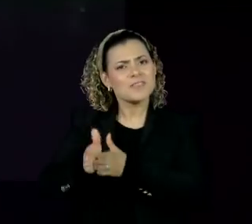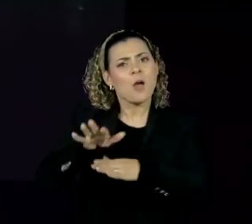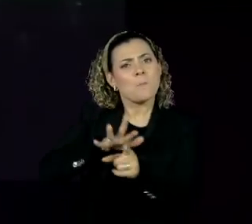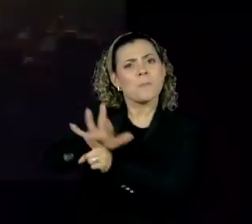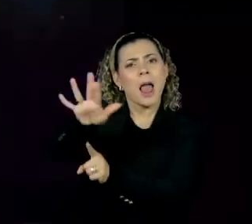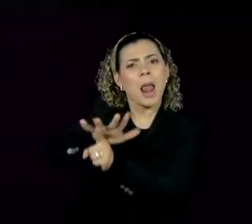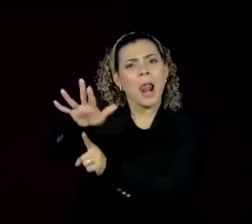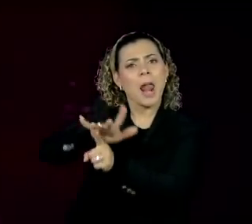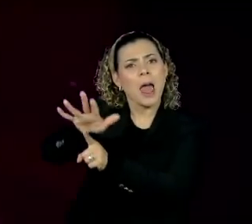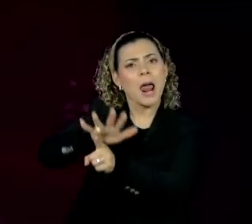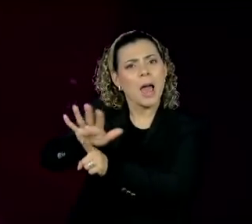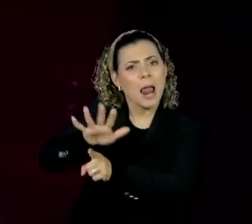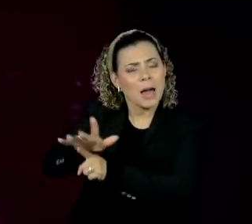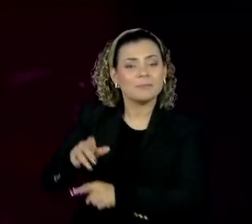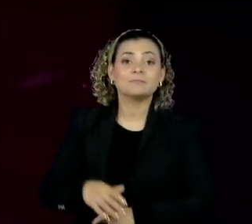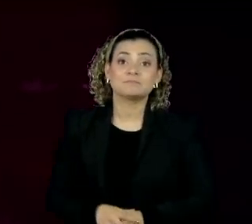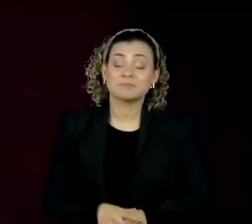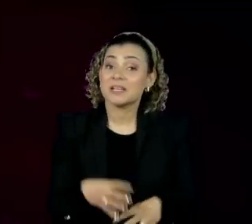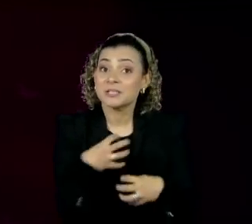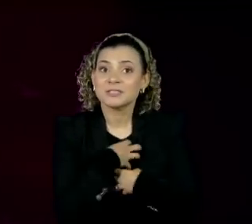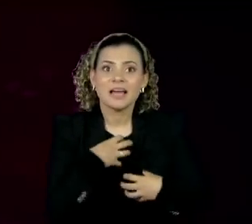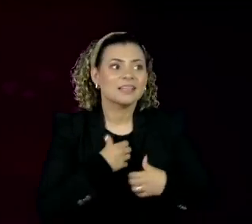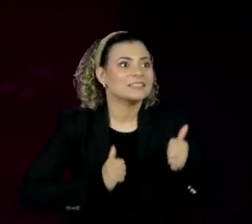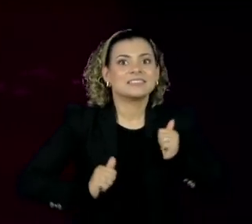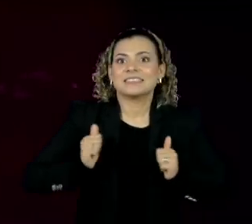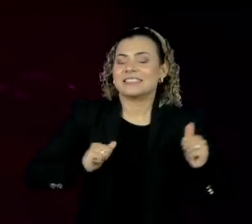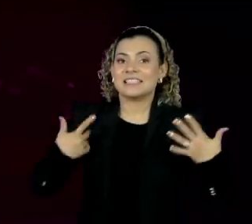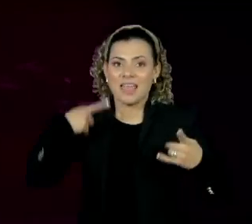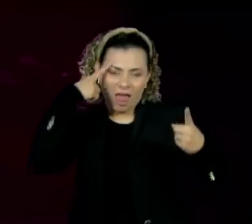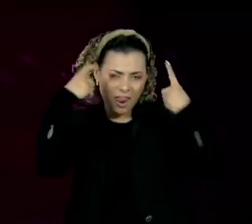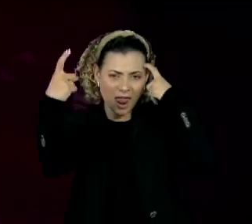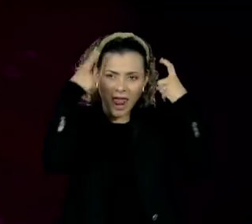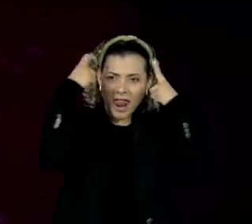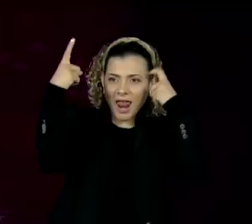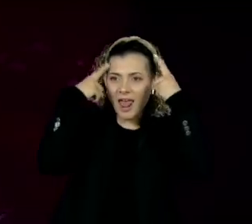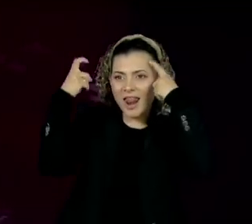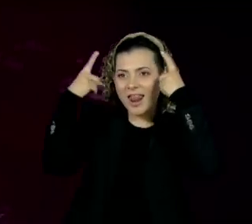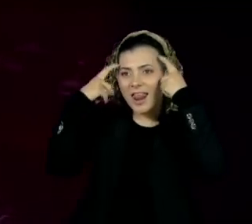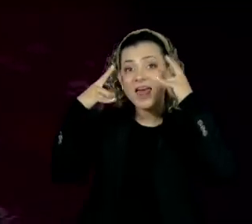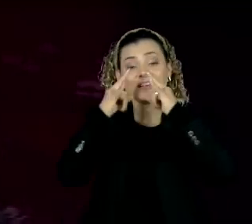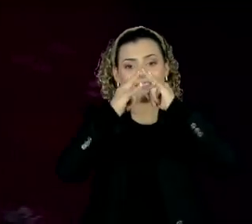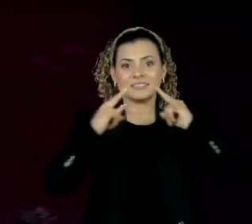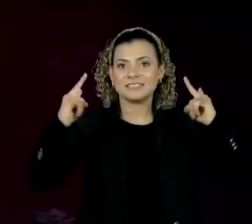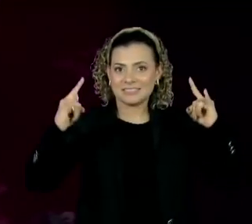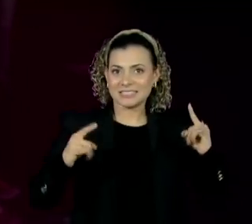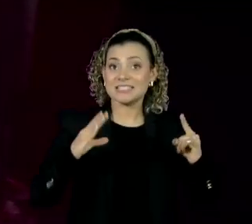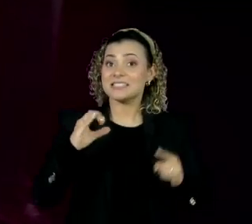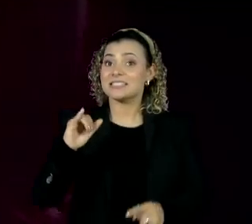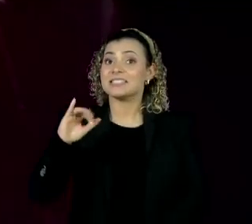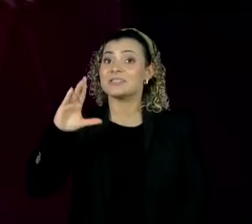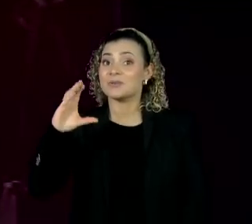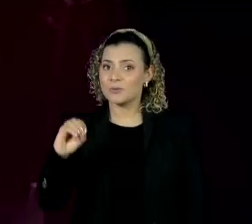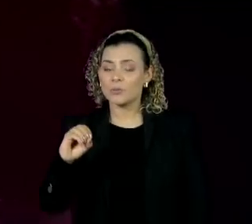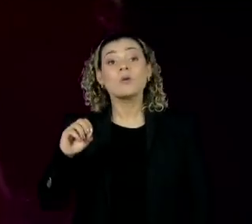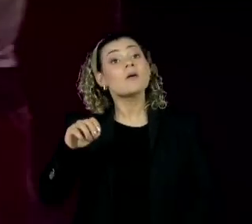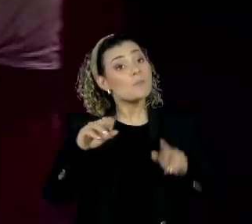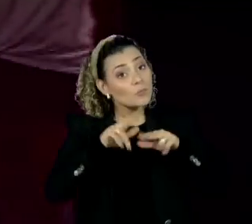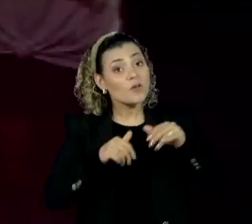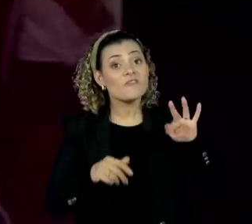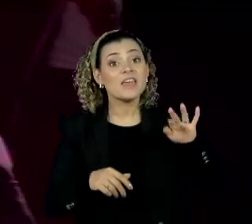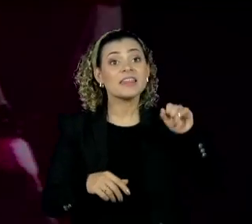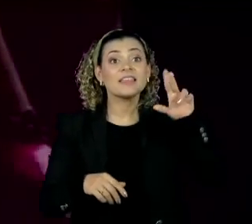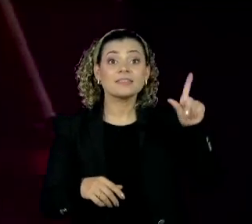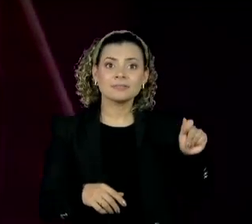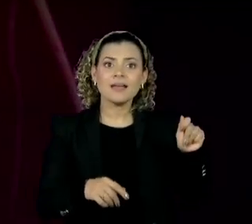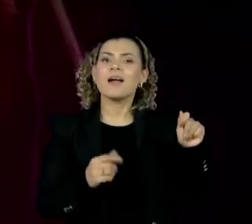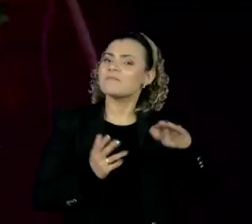E foi no clima de excitação criativa desse circo voador que a jovem Fernanda Abreu se criou